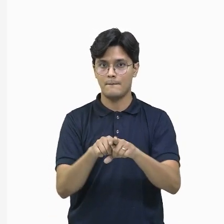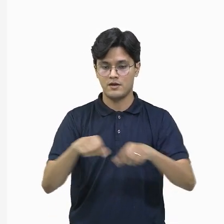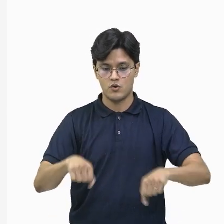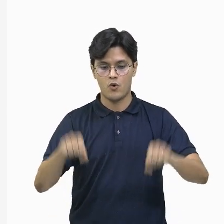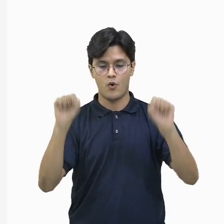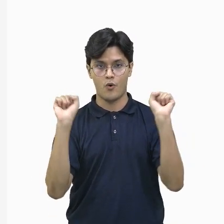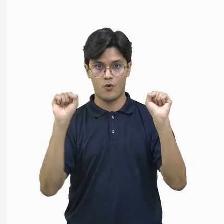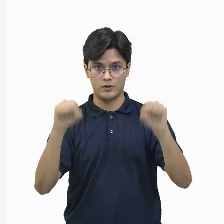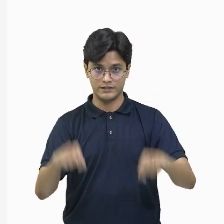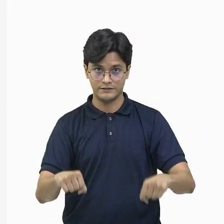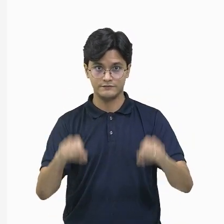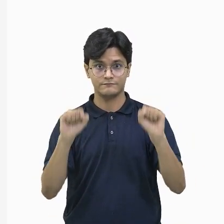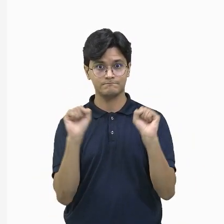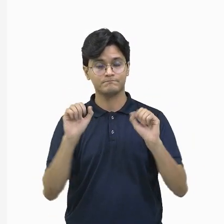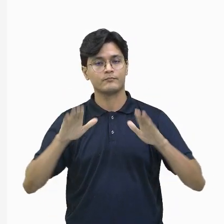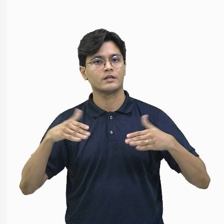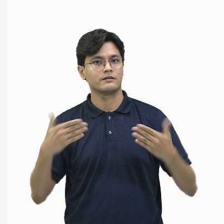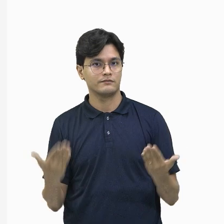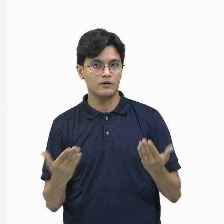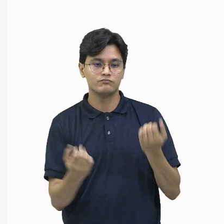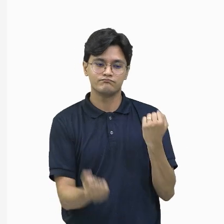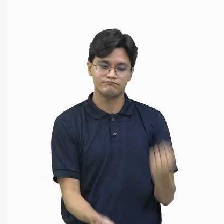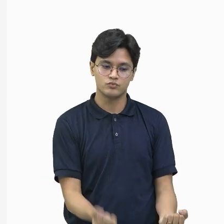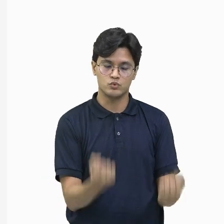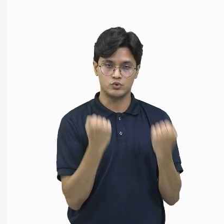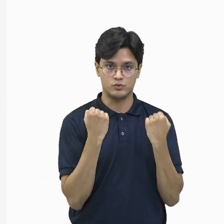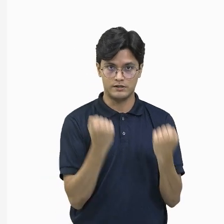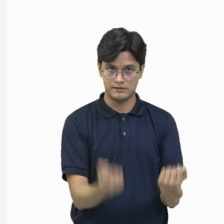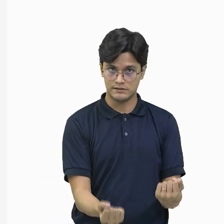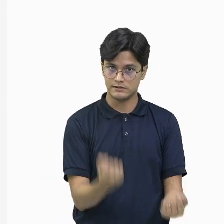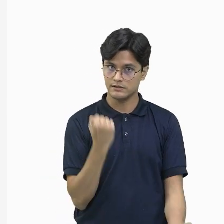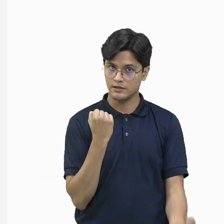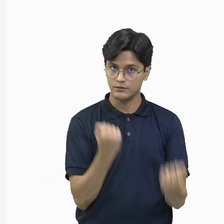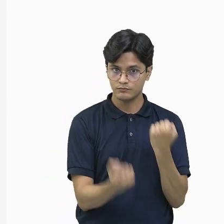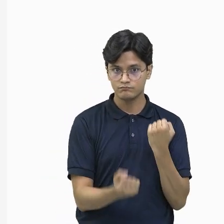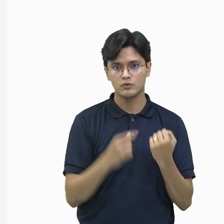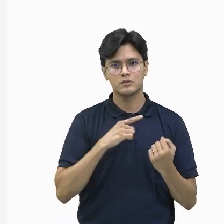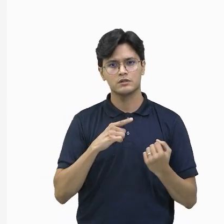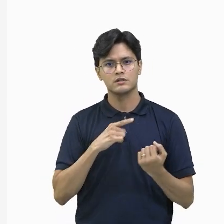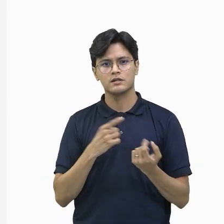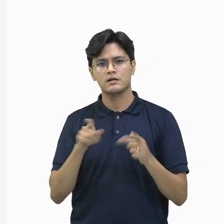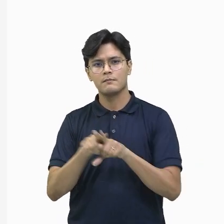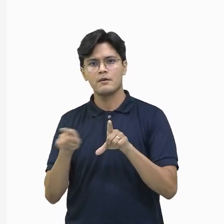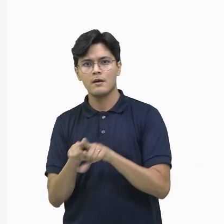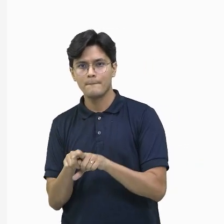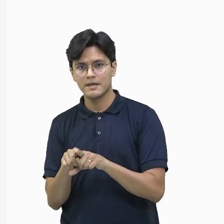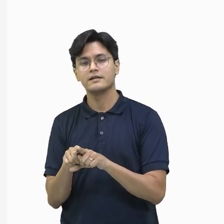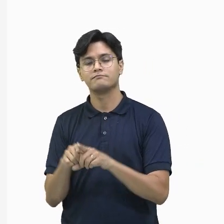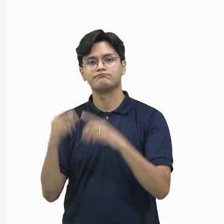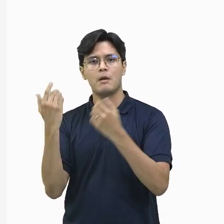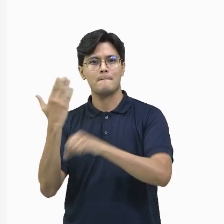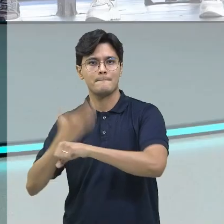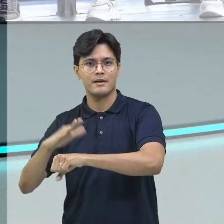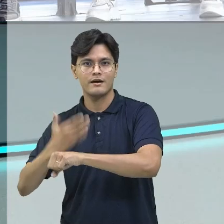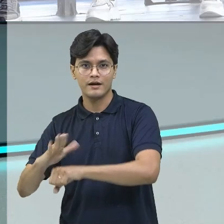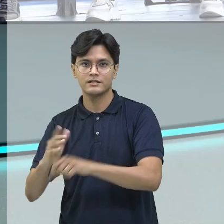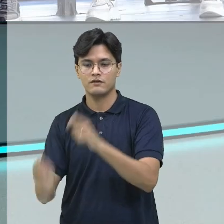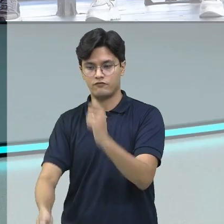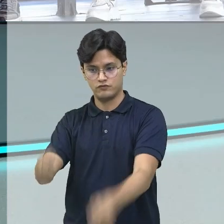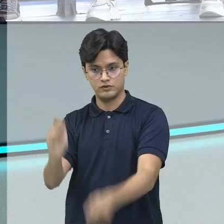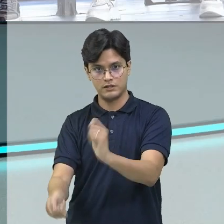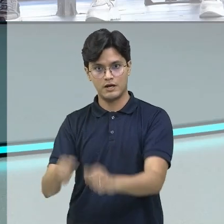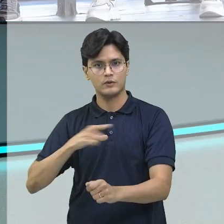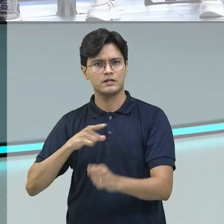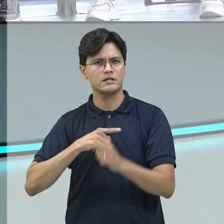a musculação e treinamento funcional, eles estão de uma cor diferenciada. Por que será, hein? E aí eu já chamo